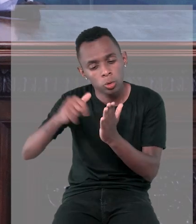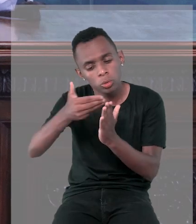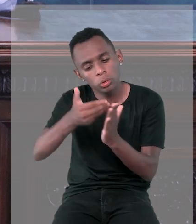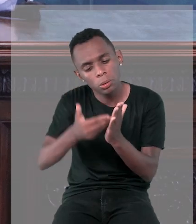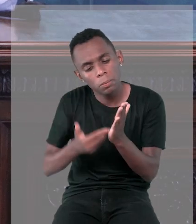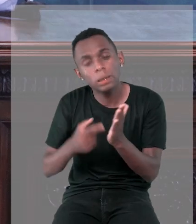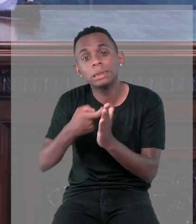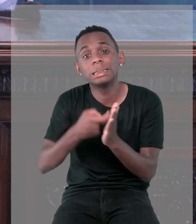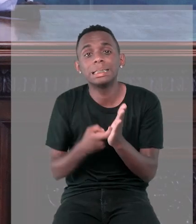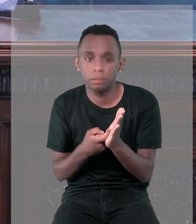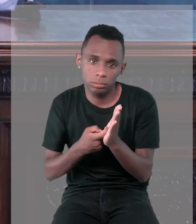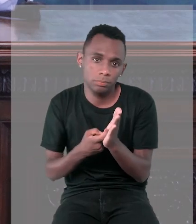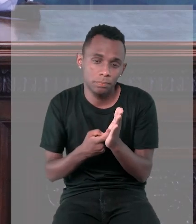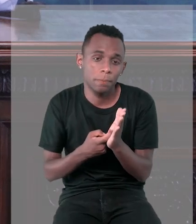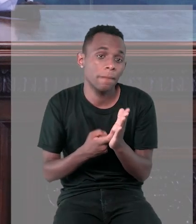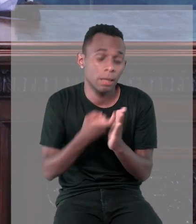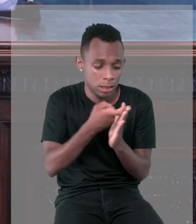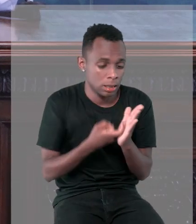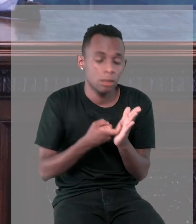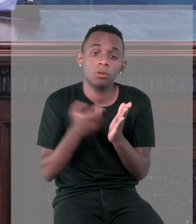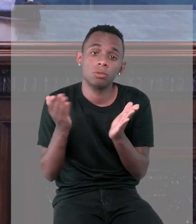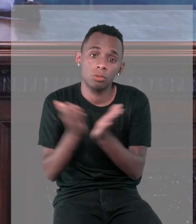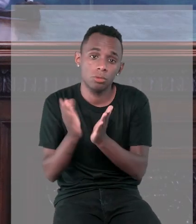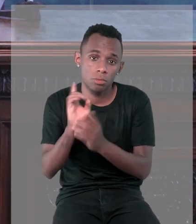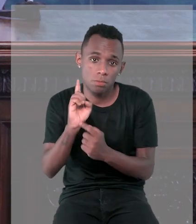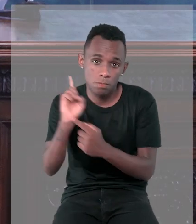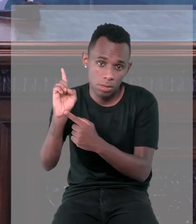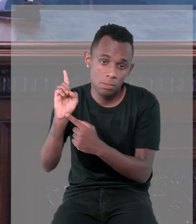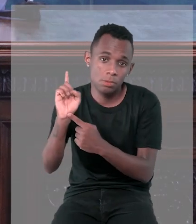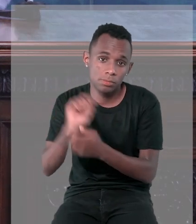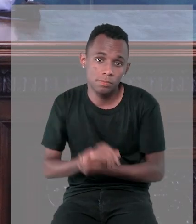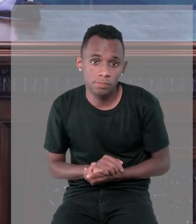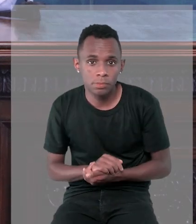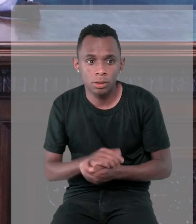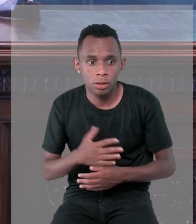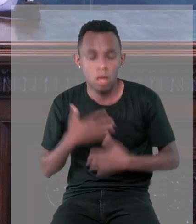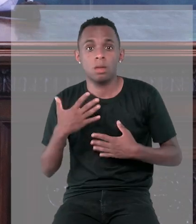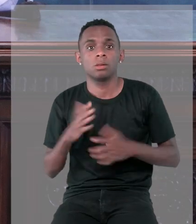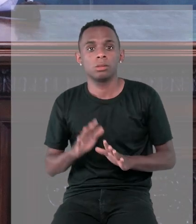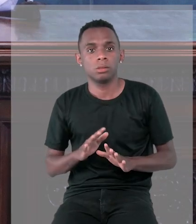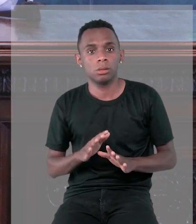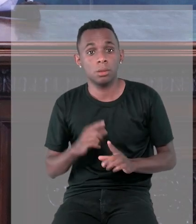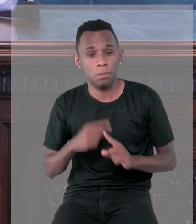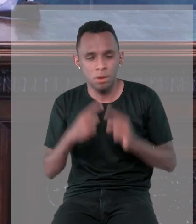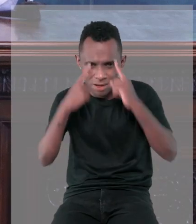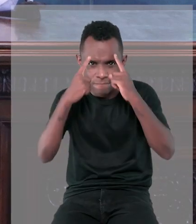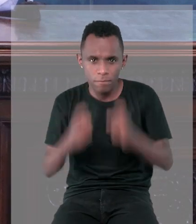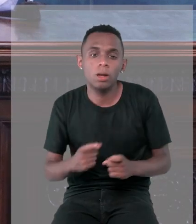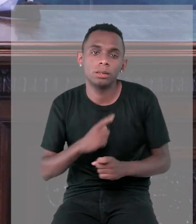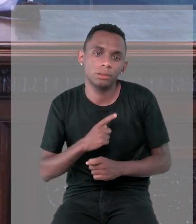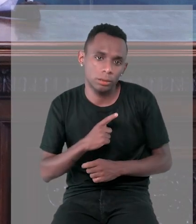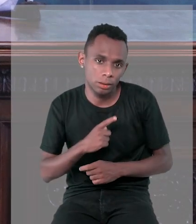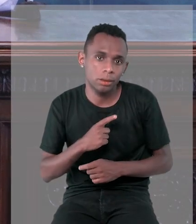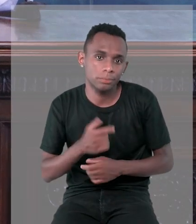textos bíblicos. E esses textos bíblicos assustam um pouco pela violência